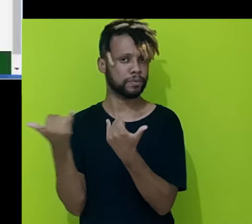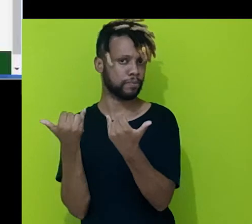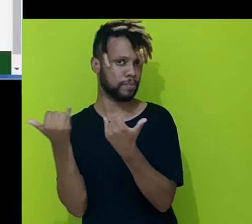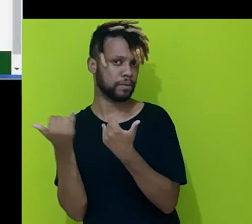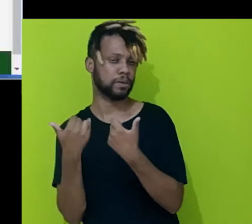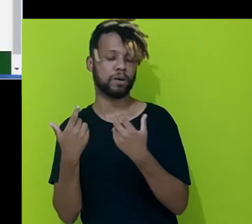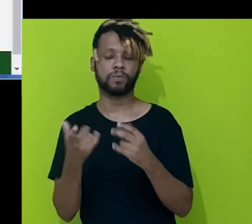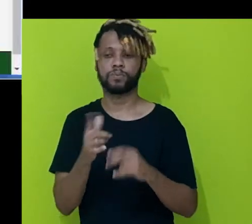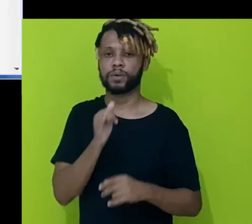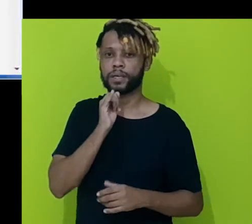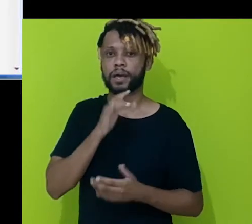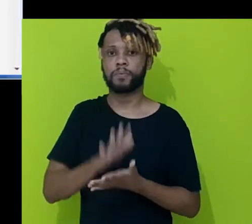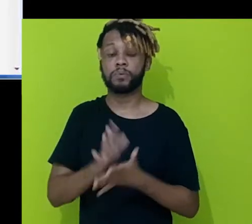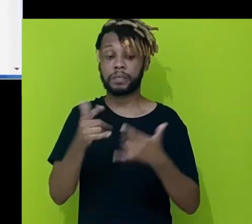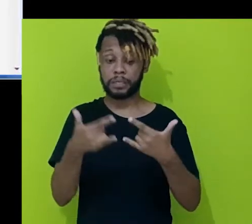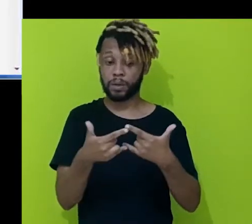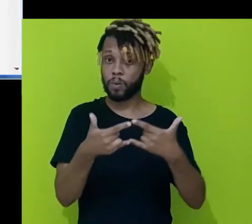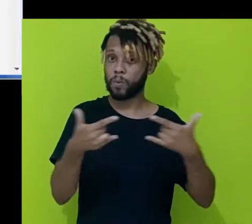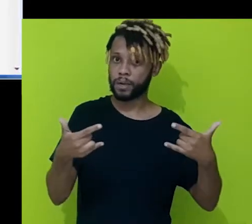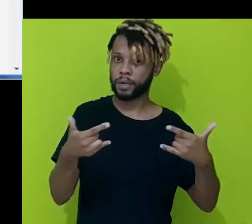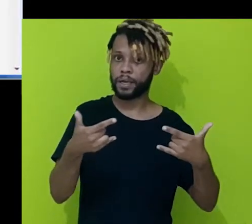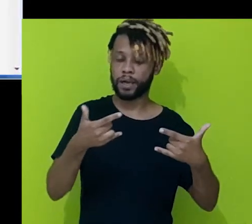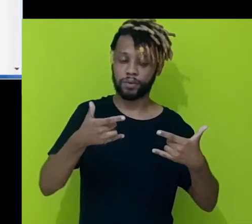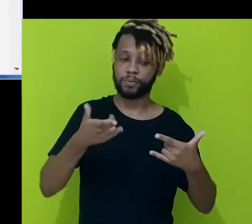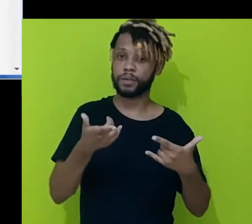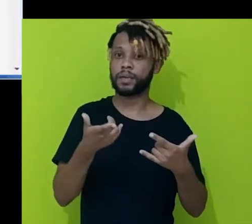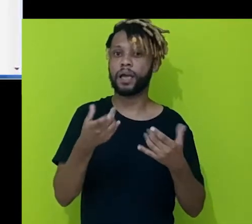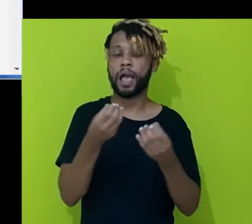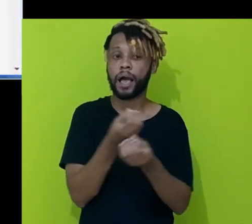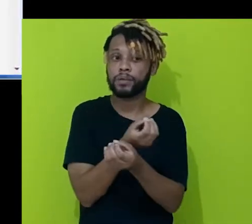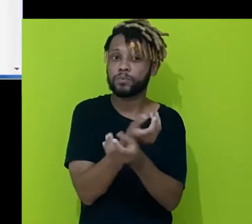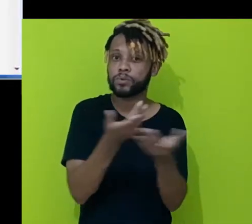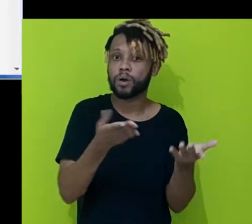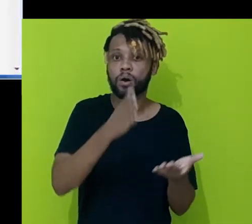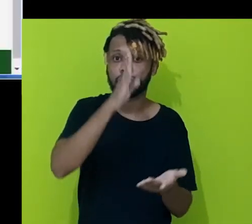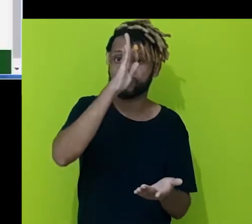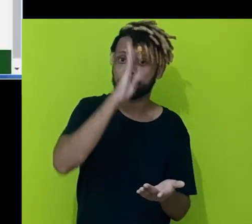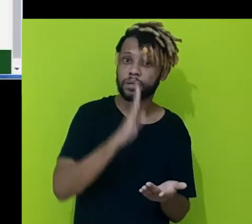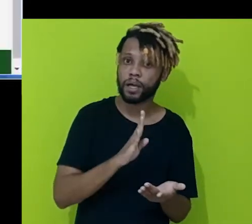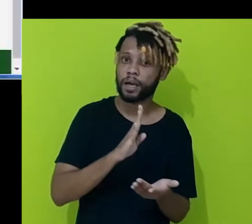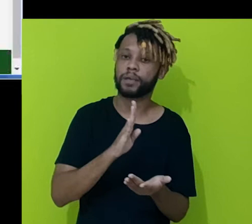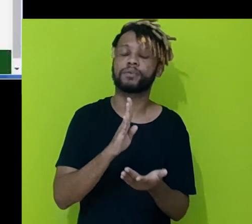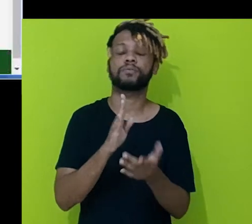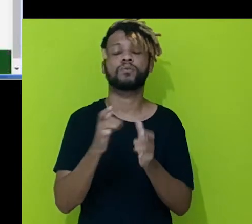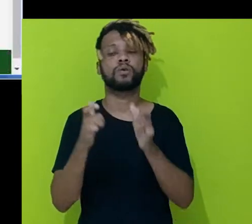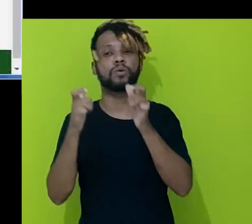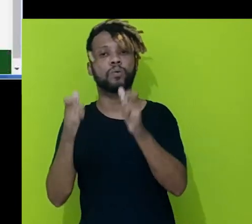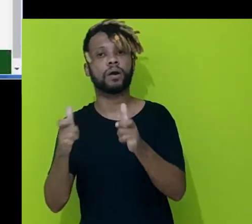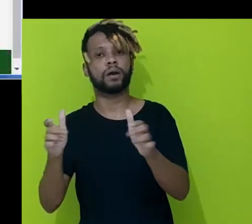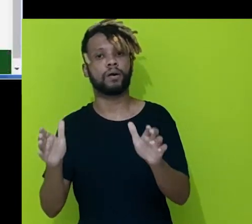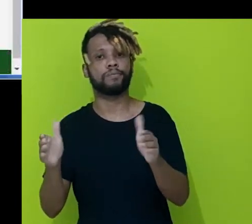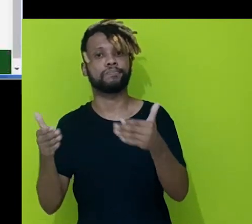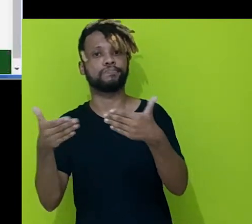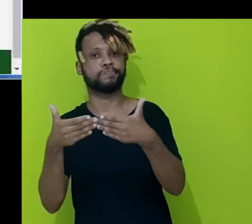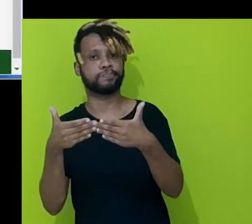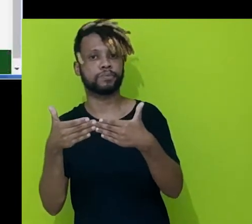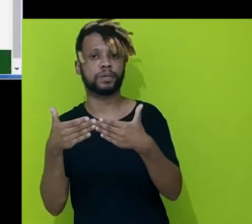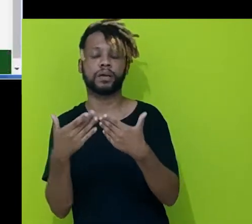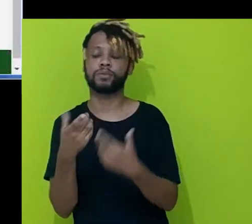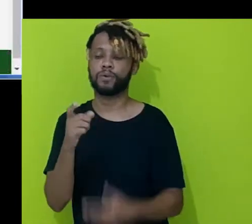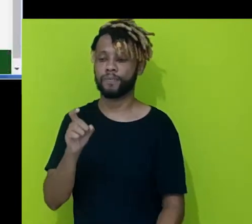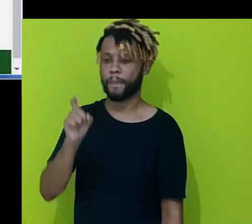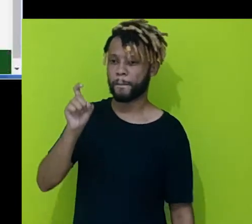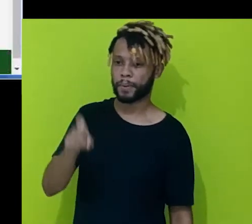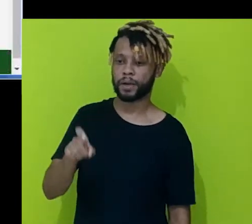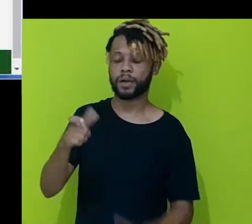são ingressos, mas que a distribuição aqui no caso será gratuita, será também em local fechado e eu vou marcar que é